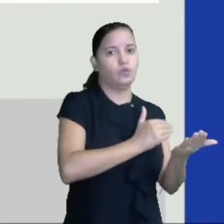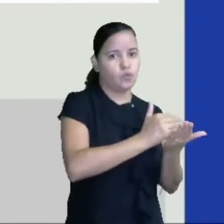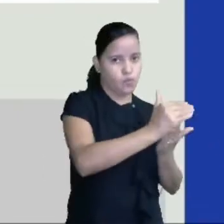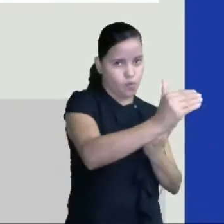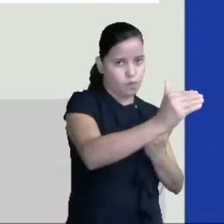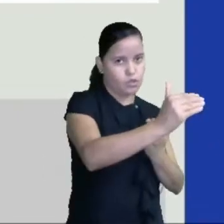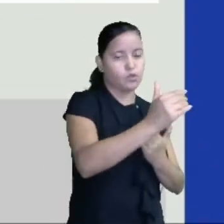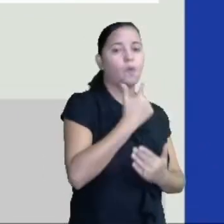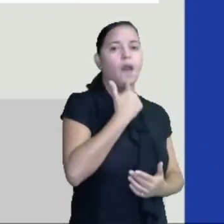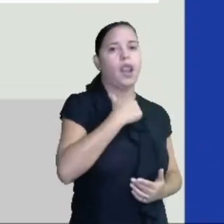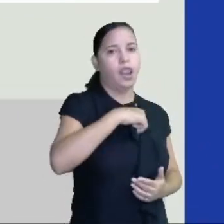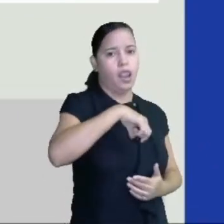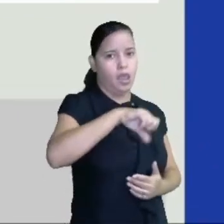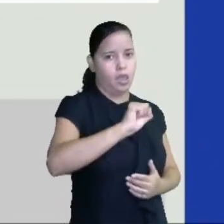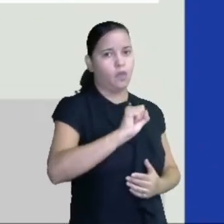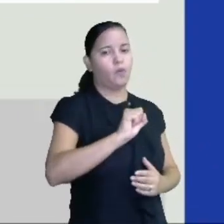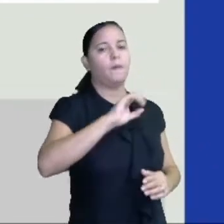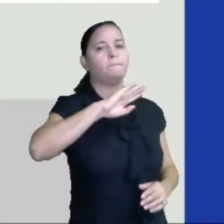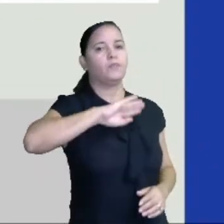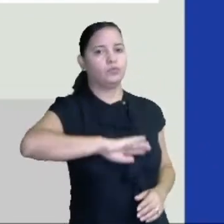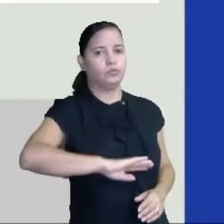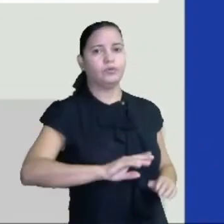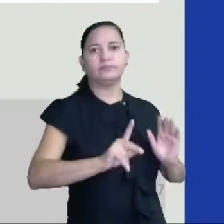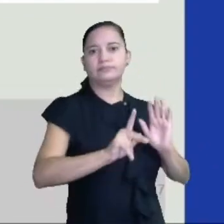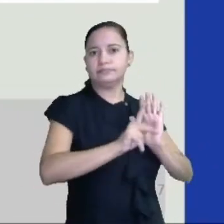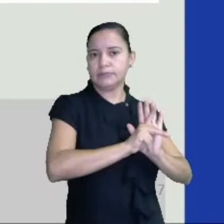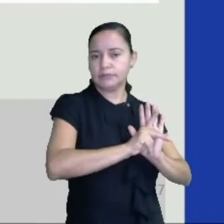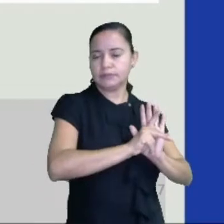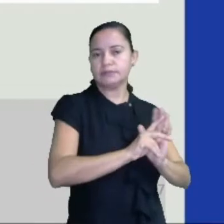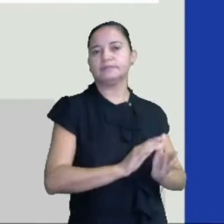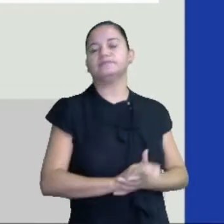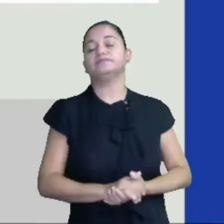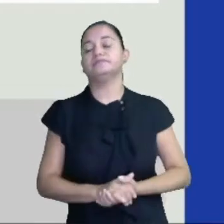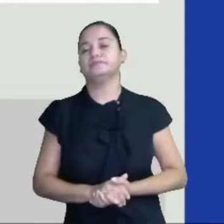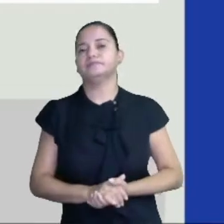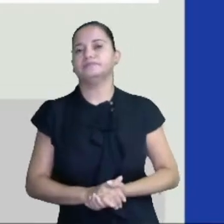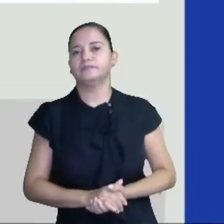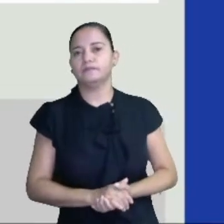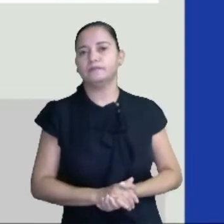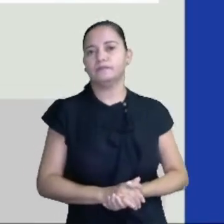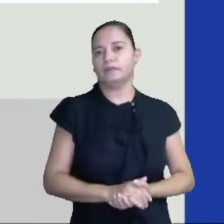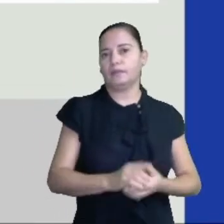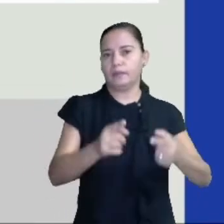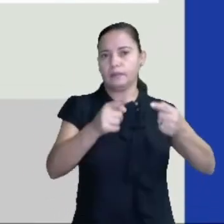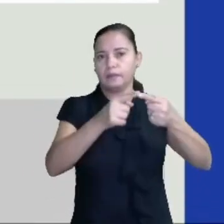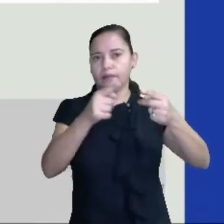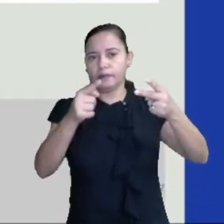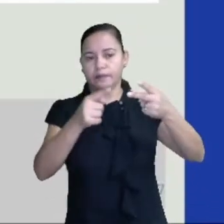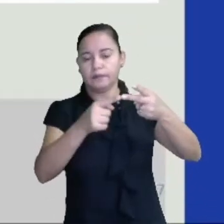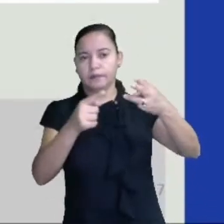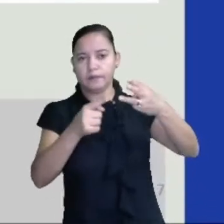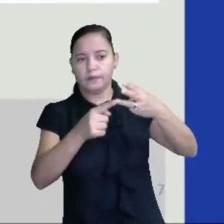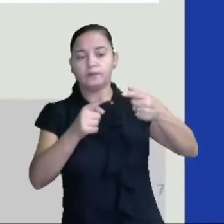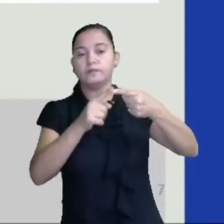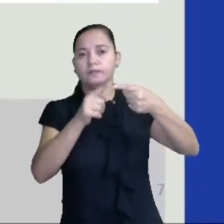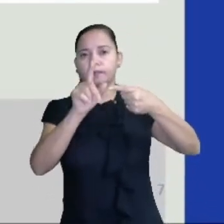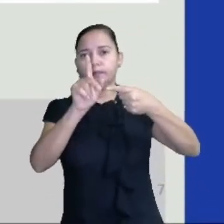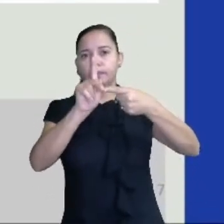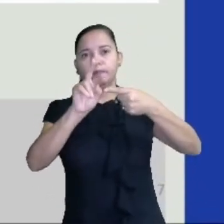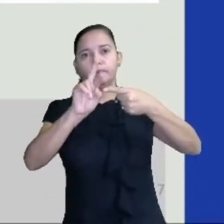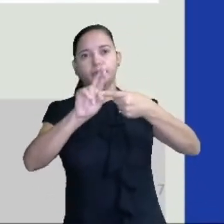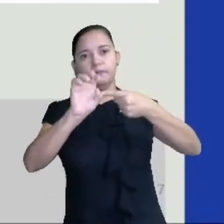que é o latim. Primeiramente, a gente vai ter dividido em 3: